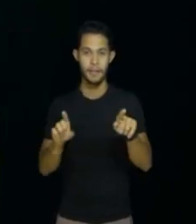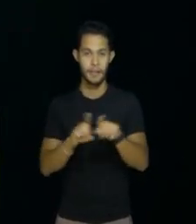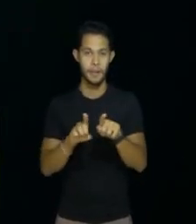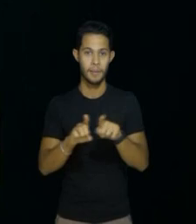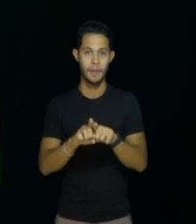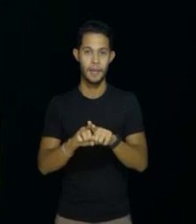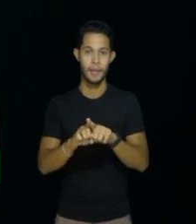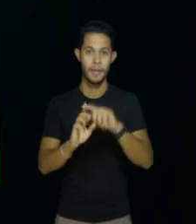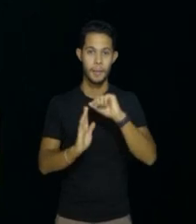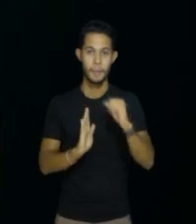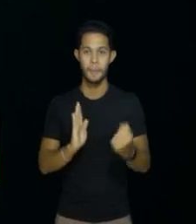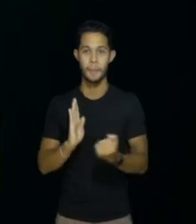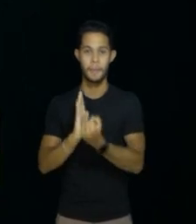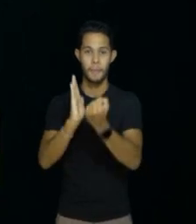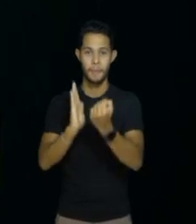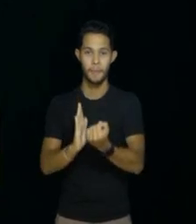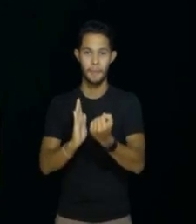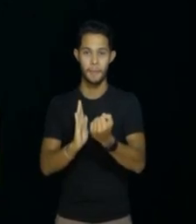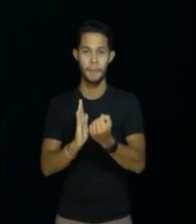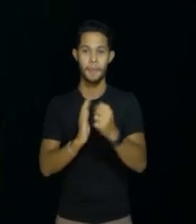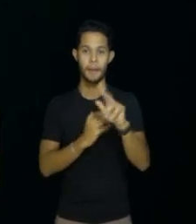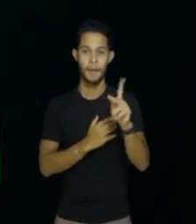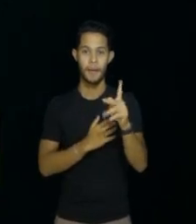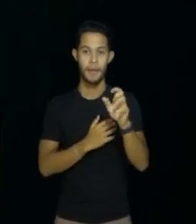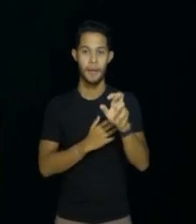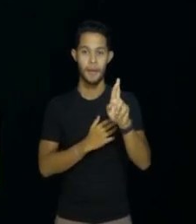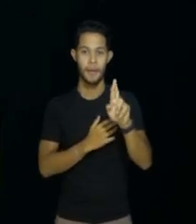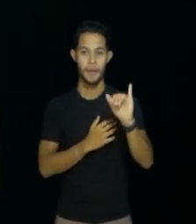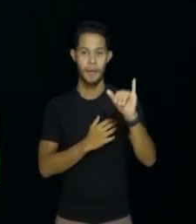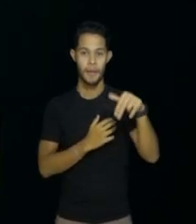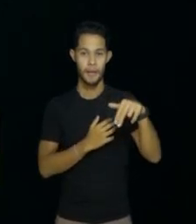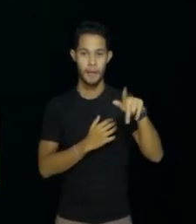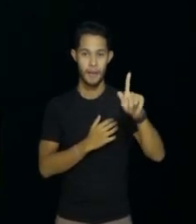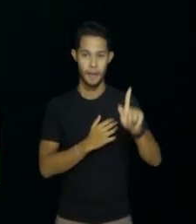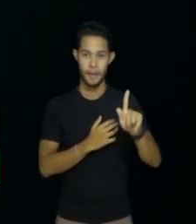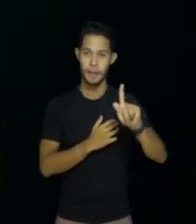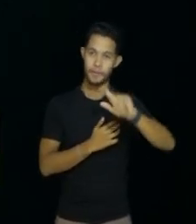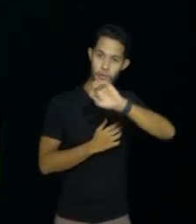conhecem, a Companhia Hering foi um celeiro de